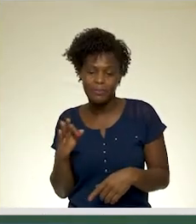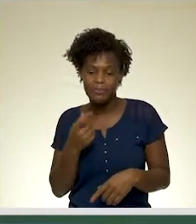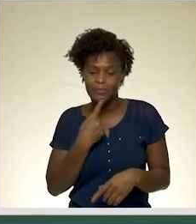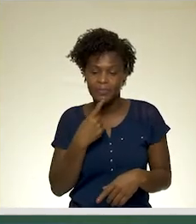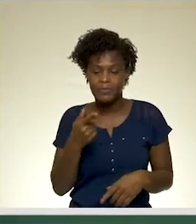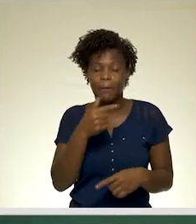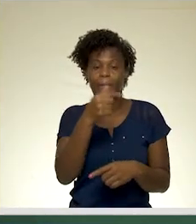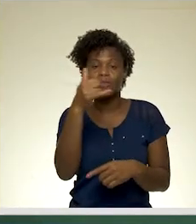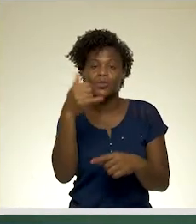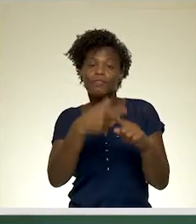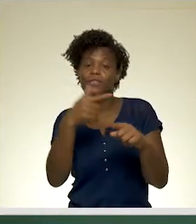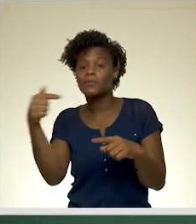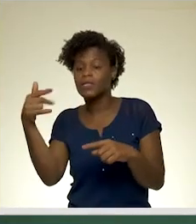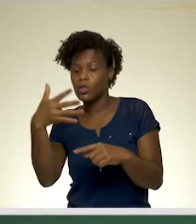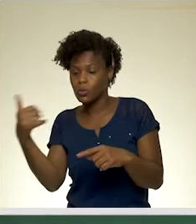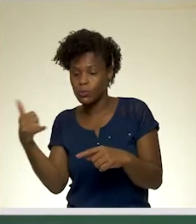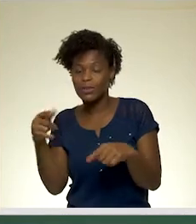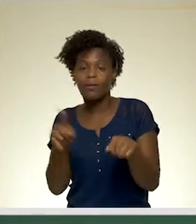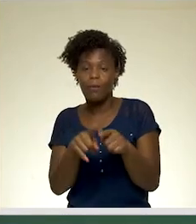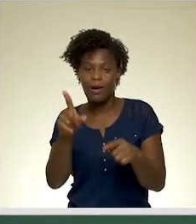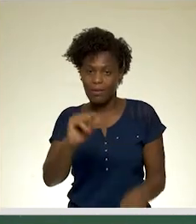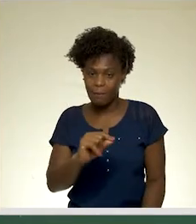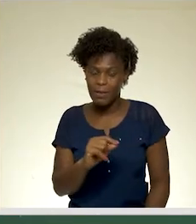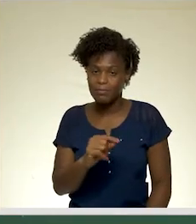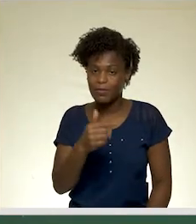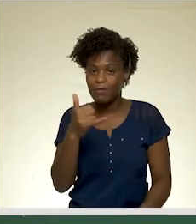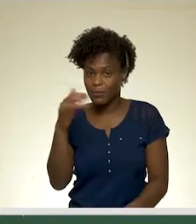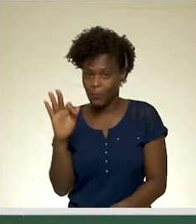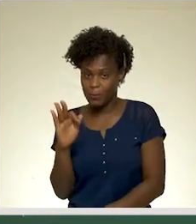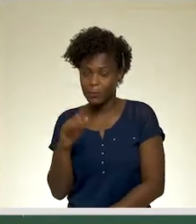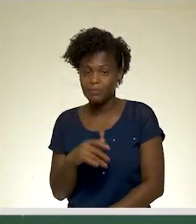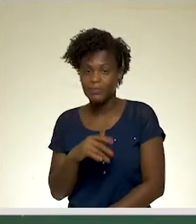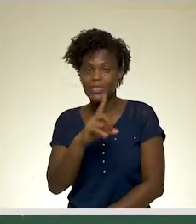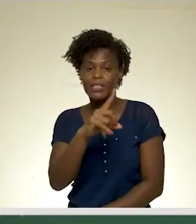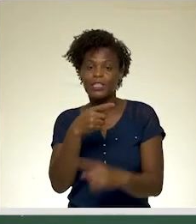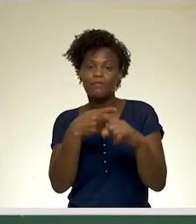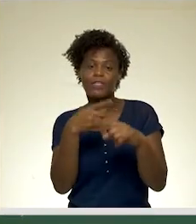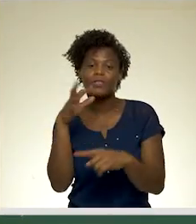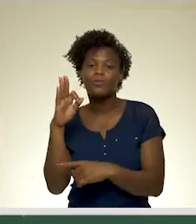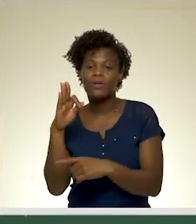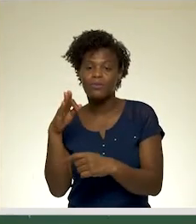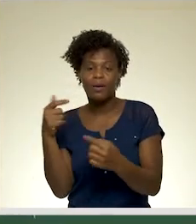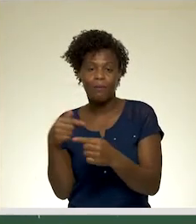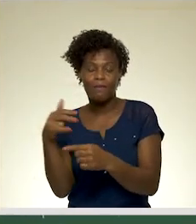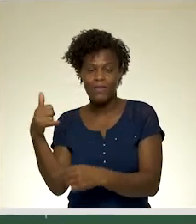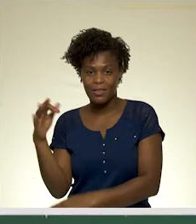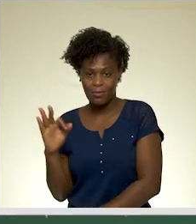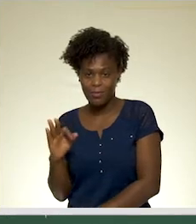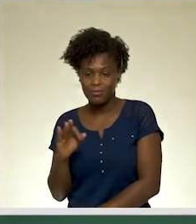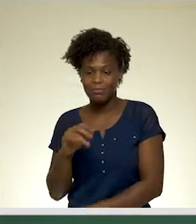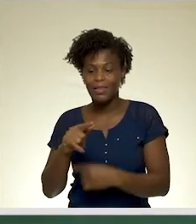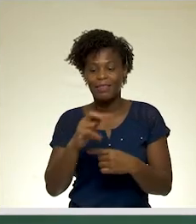24. Menos 2 vezes menos 12 dá 24. 6 vezes 4 dá